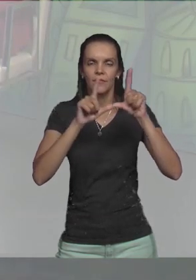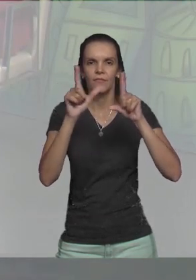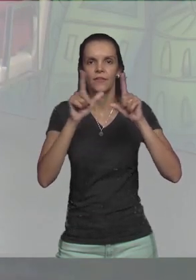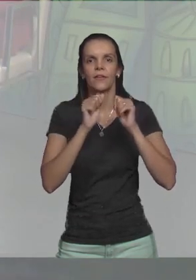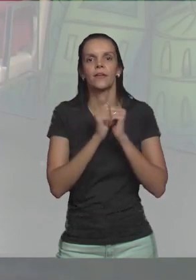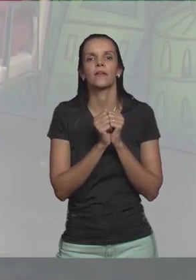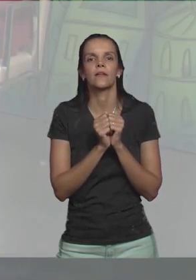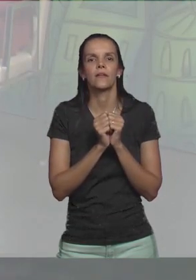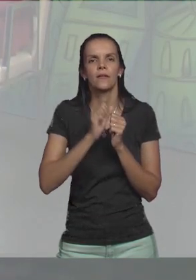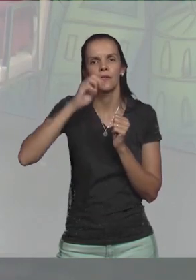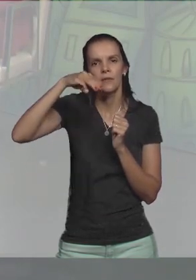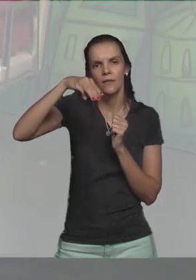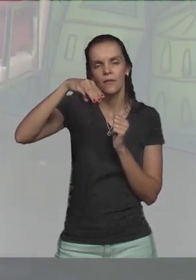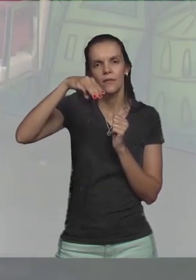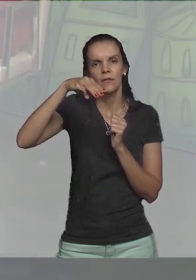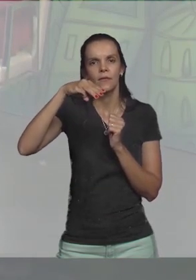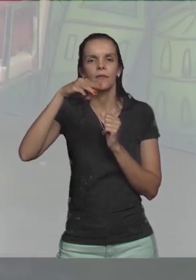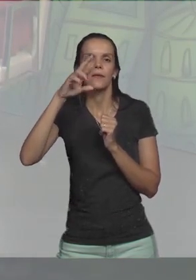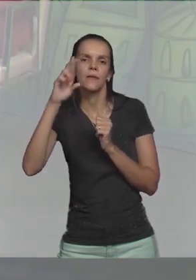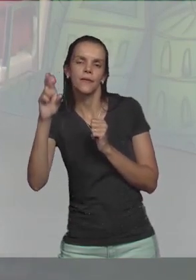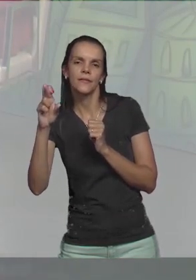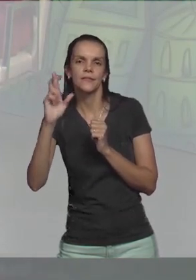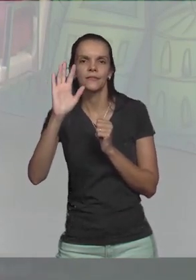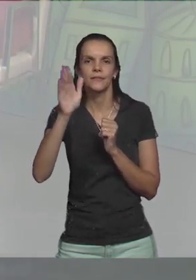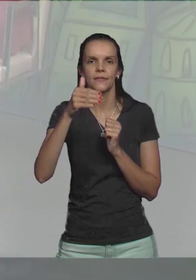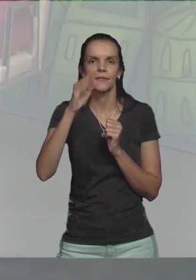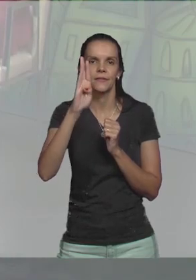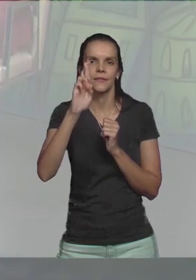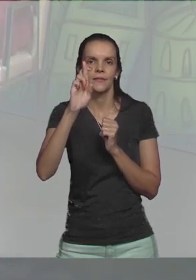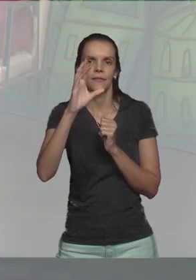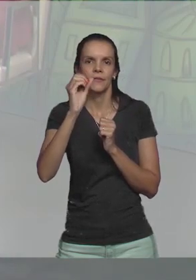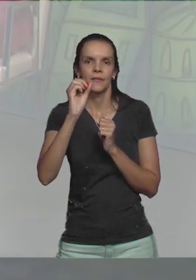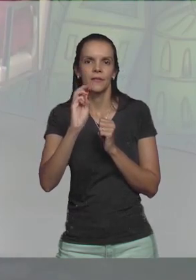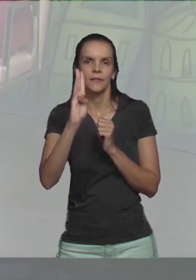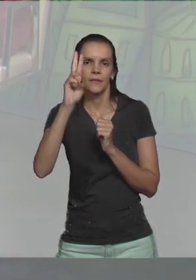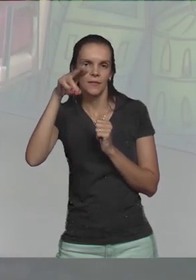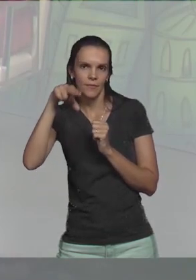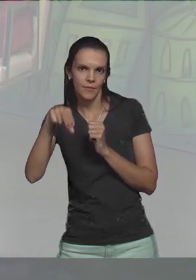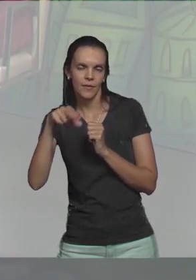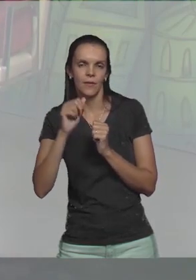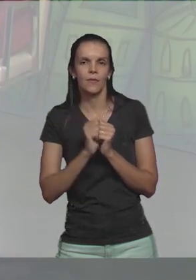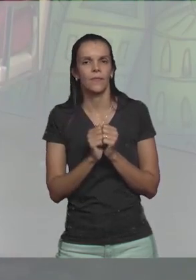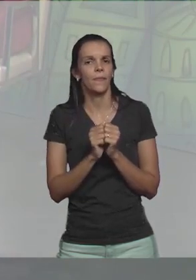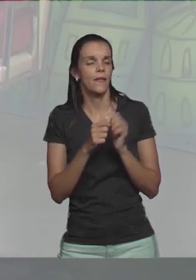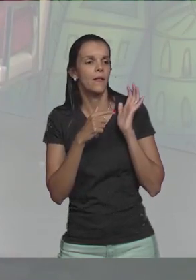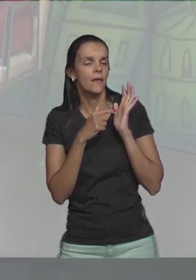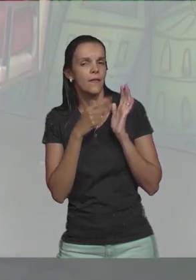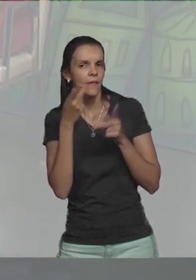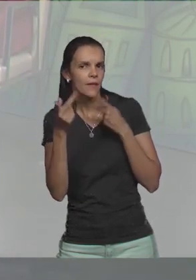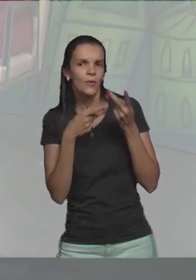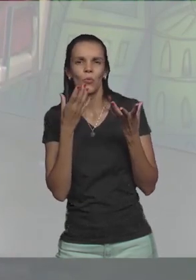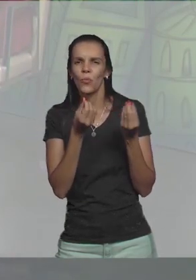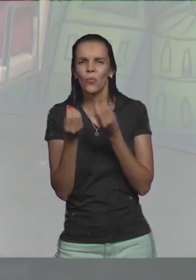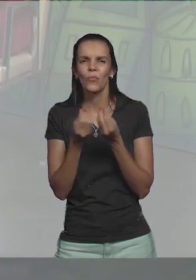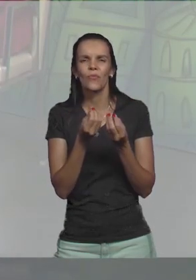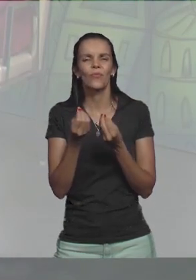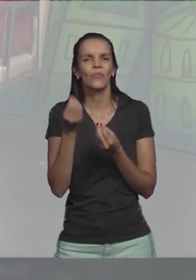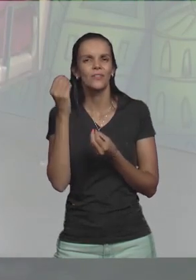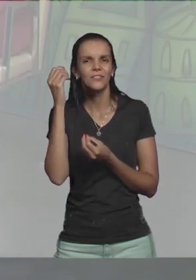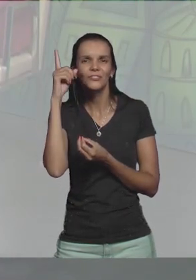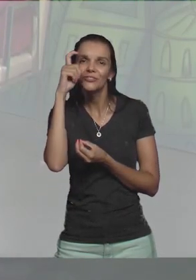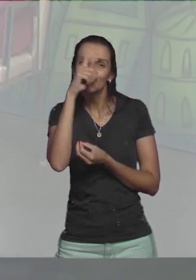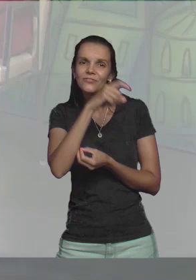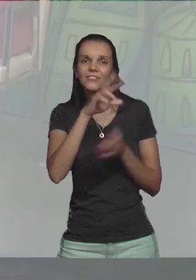da Rede Globo, como é que foi isso, e como é que tu mina o sistema de dentro para fora, porque de outra forma não existe, mas o quanto